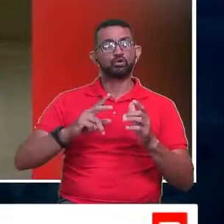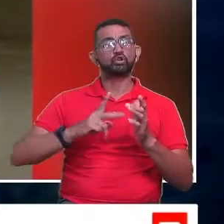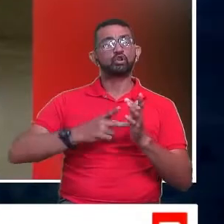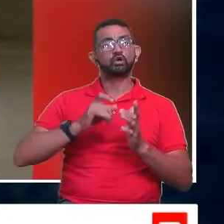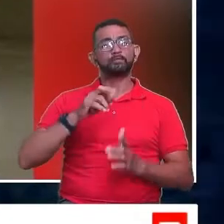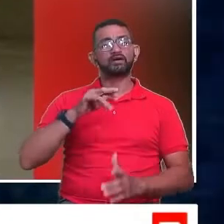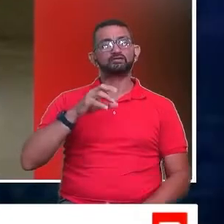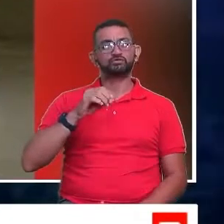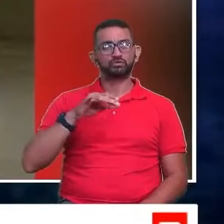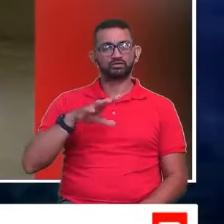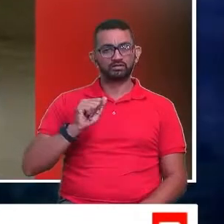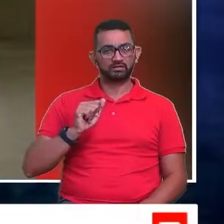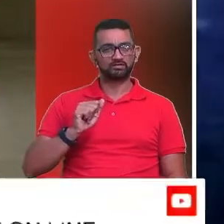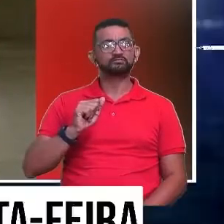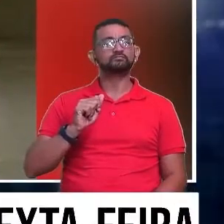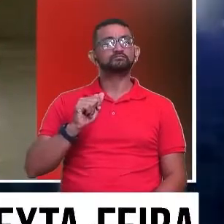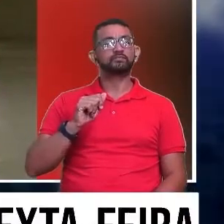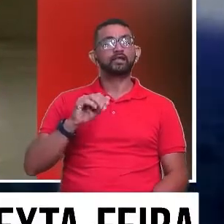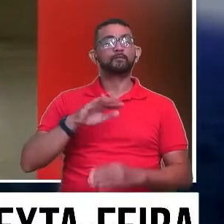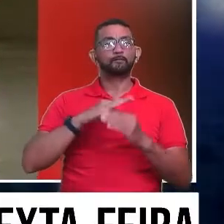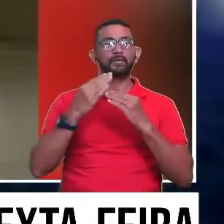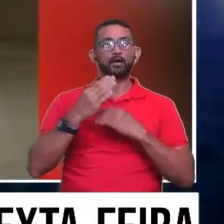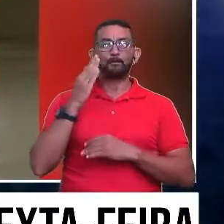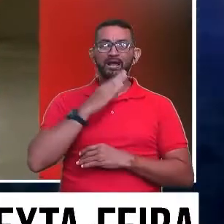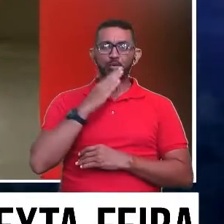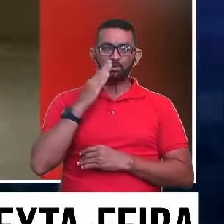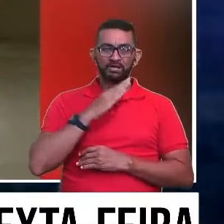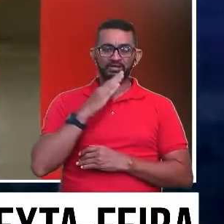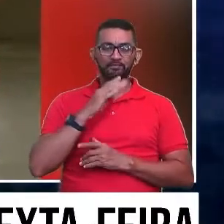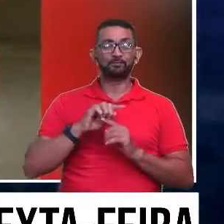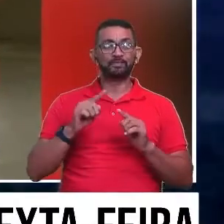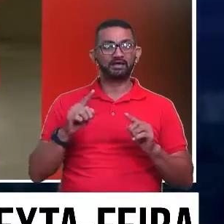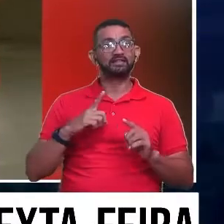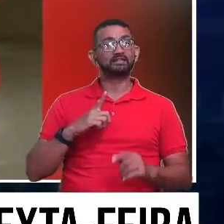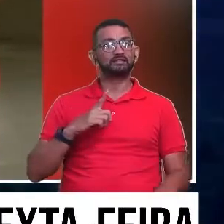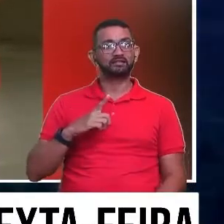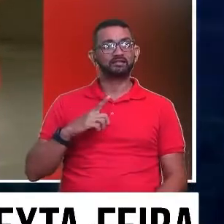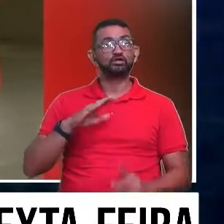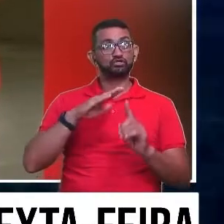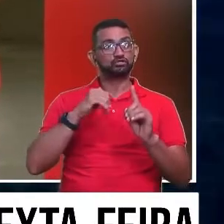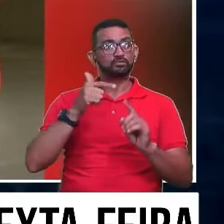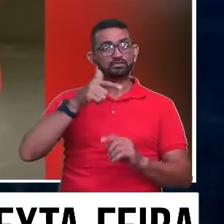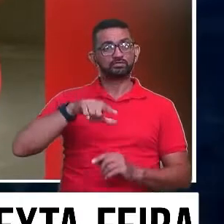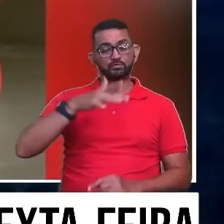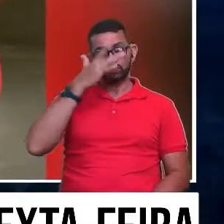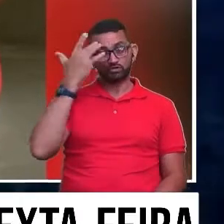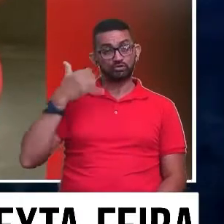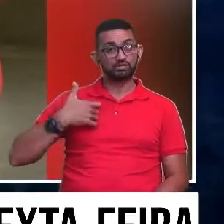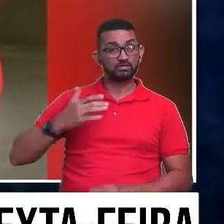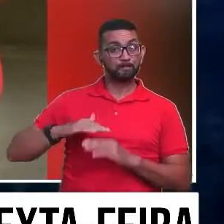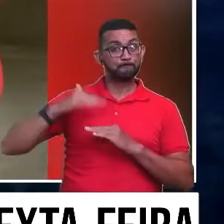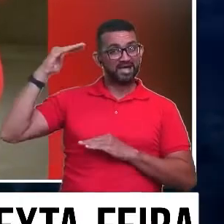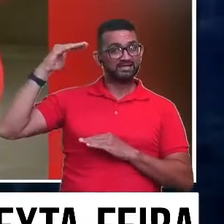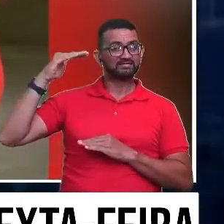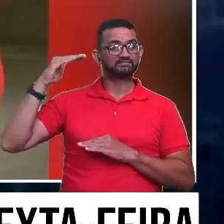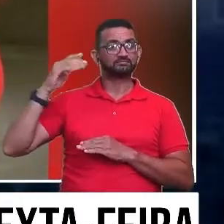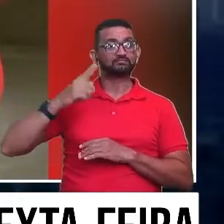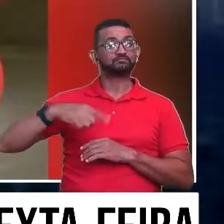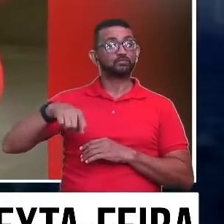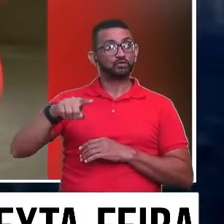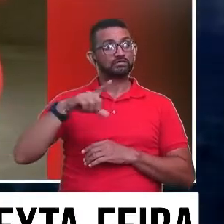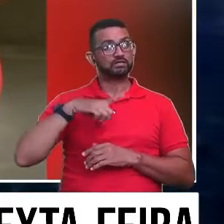acontecer na loja maçônica Lauro Tupinambá Valente no bairro bacuri Nós também vamos ter chamada para maiores de